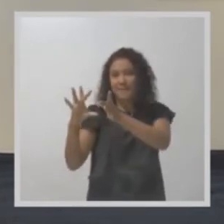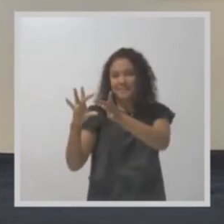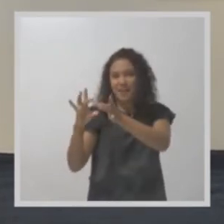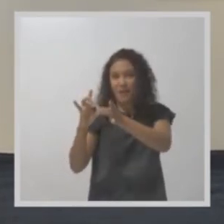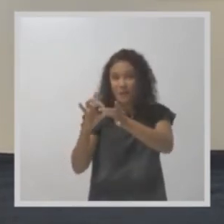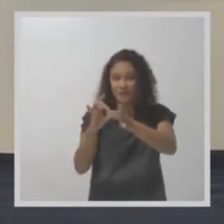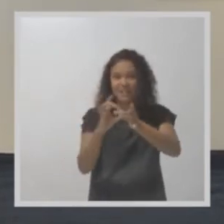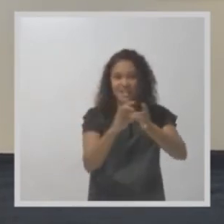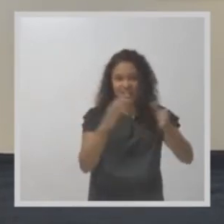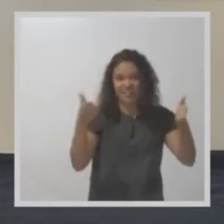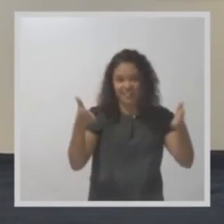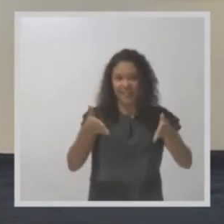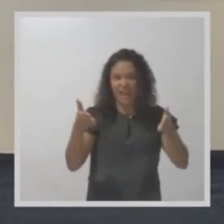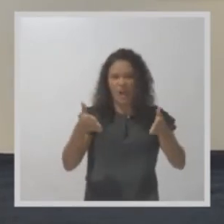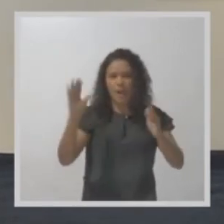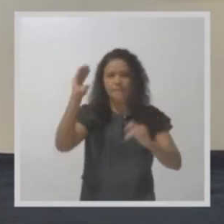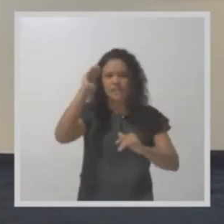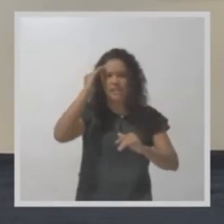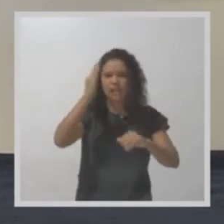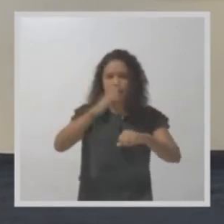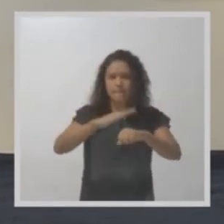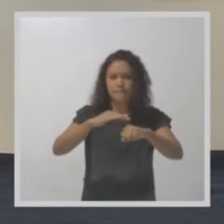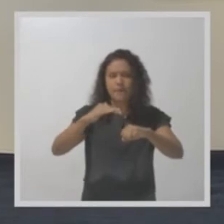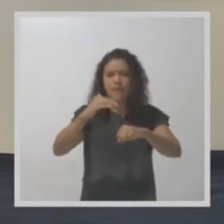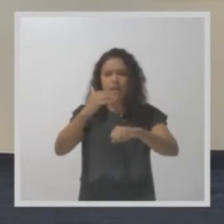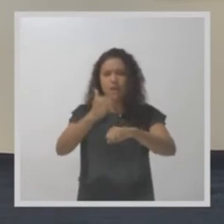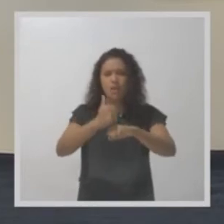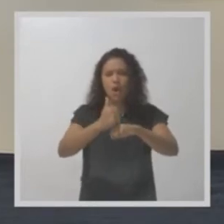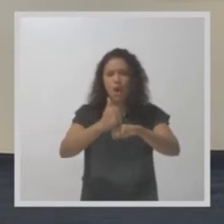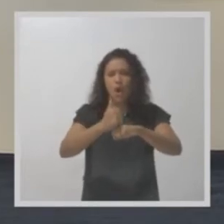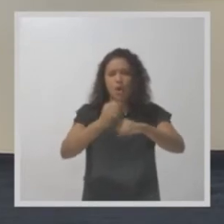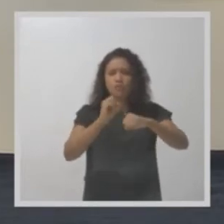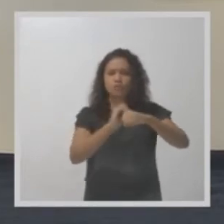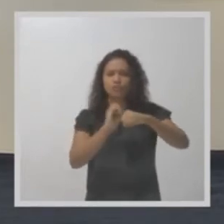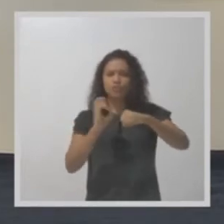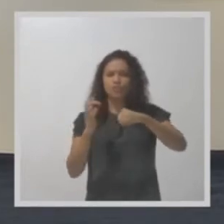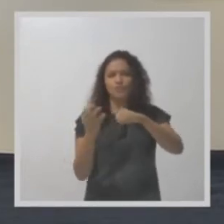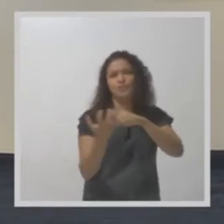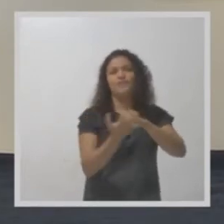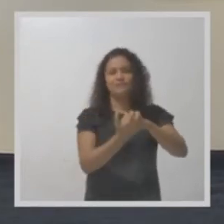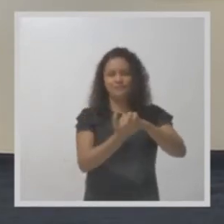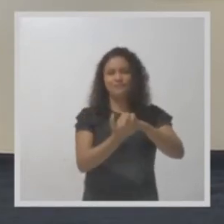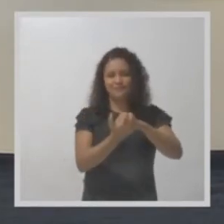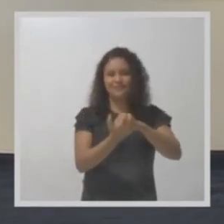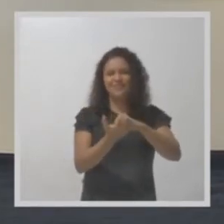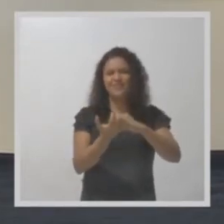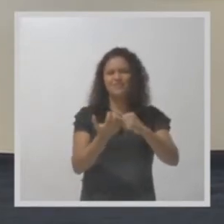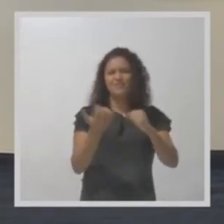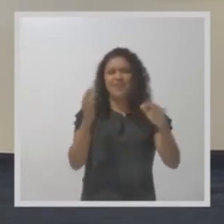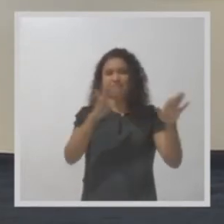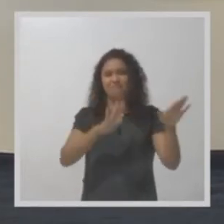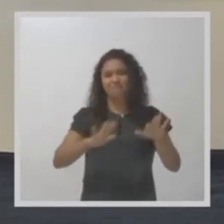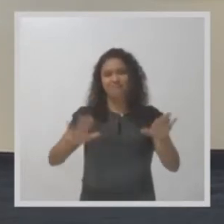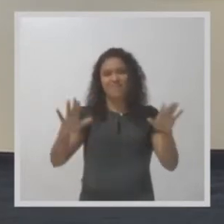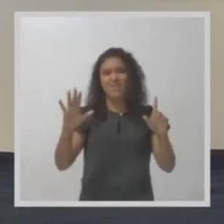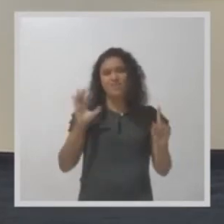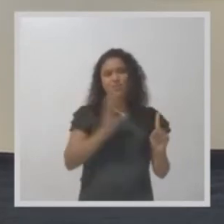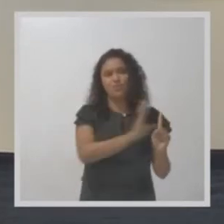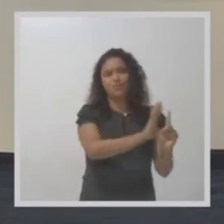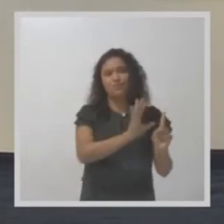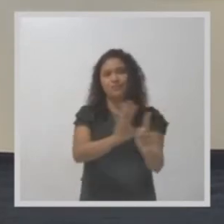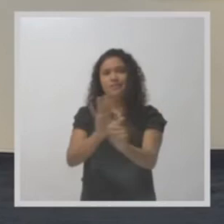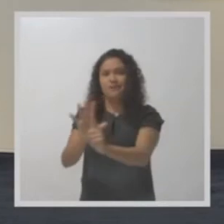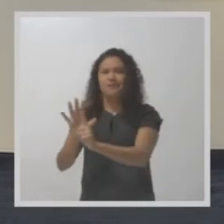esse momento que nós estamos vivendo, eu trouxe uns exemplos para vocês de como, em